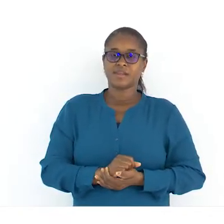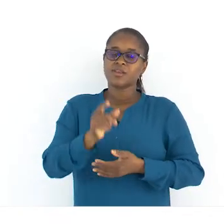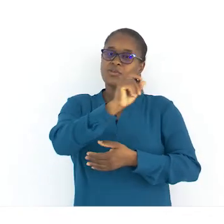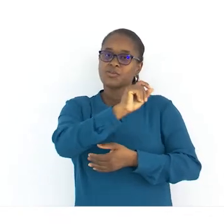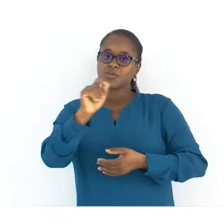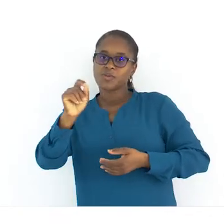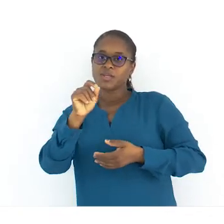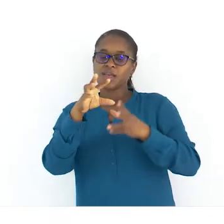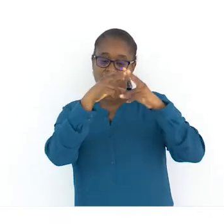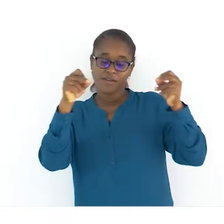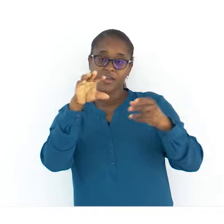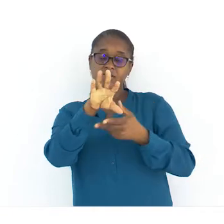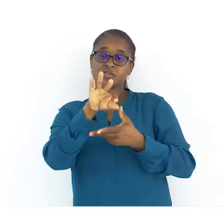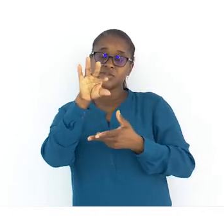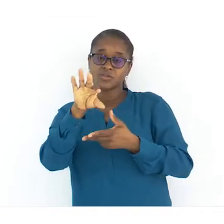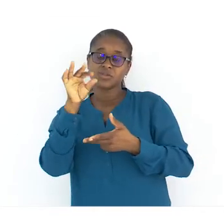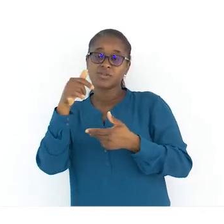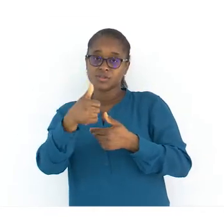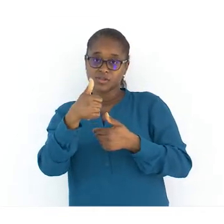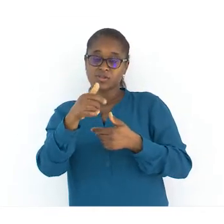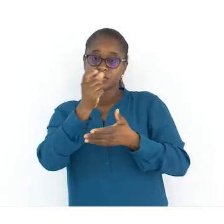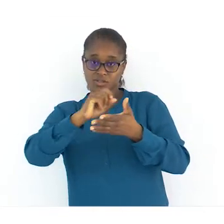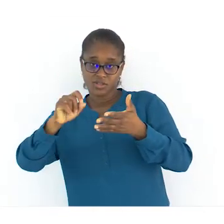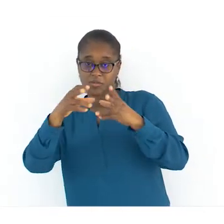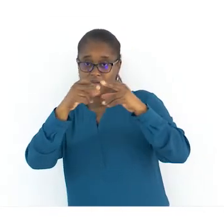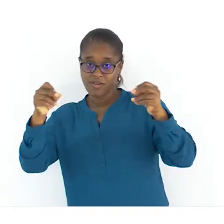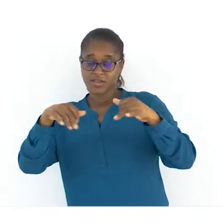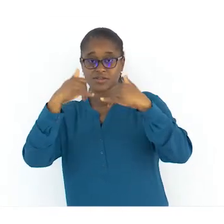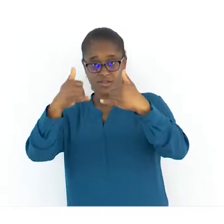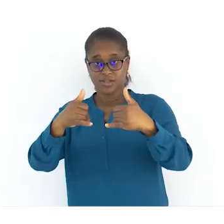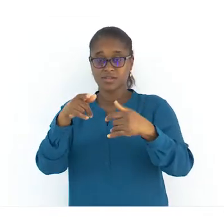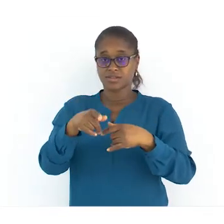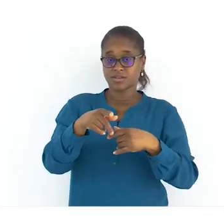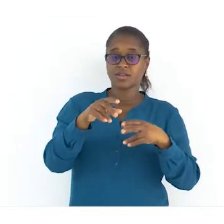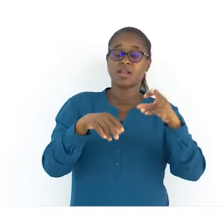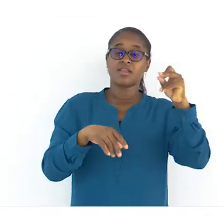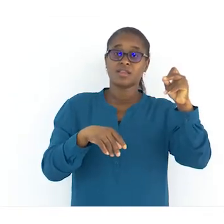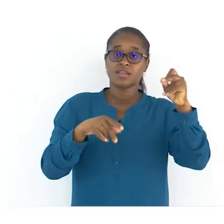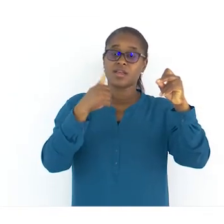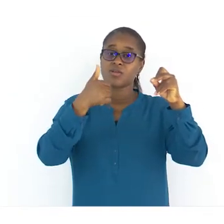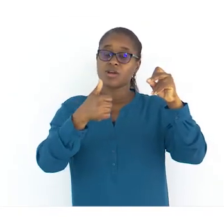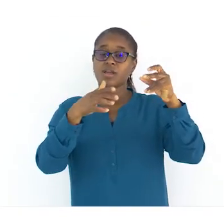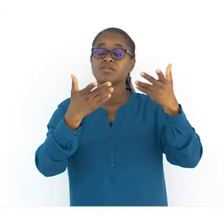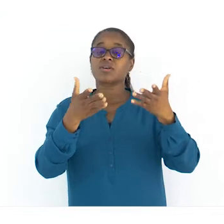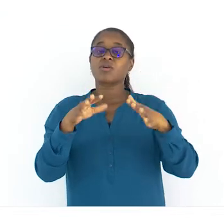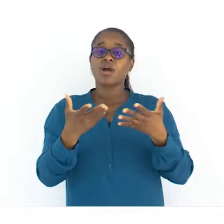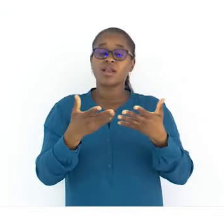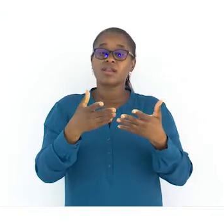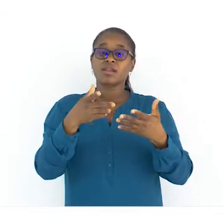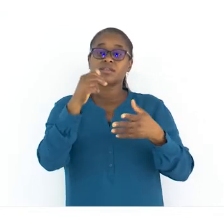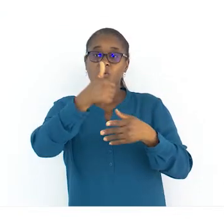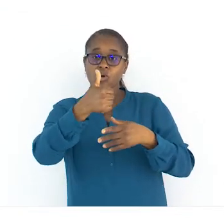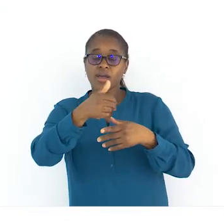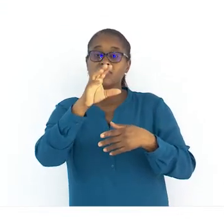Sublinha a opção correta e completa a frase que se segue. Então, neste caso, a linha A, a opção correta é a linha C,